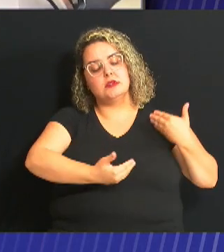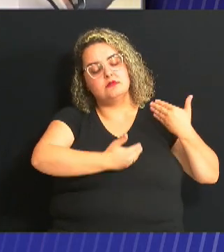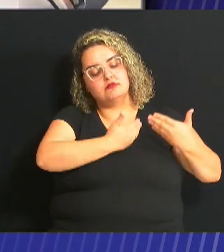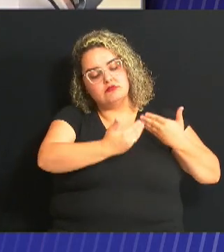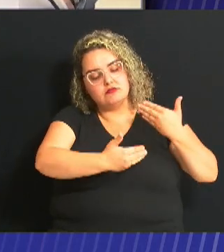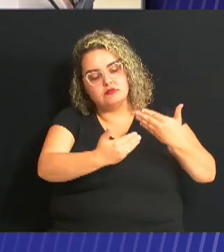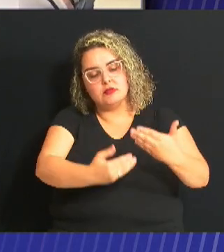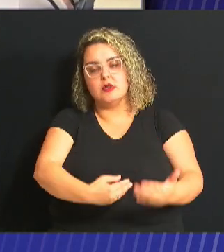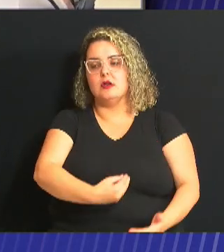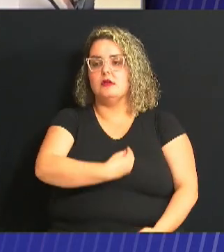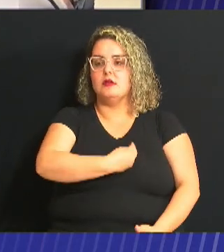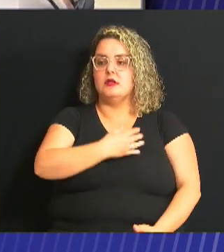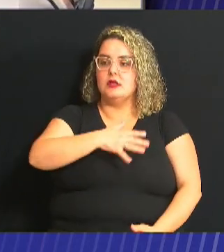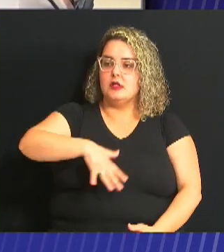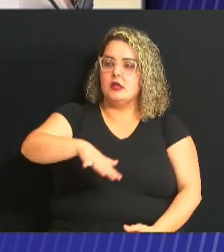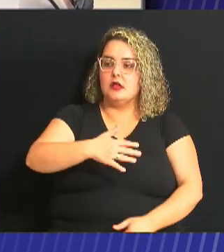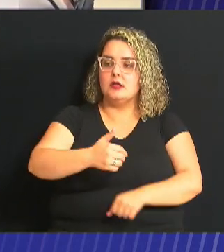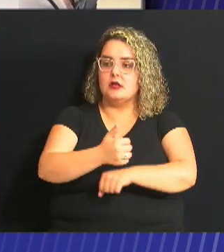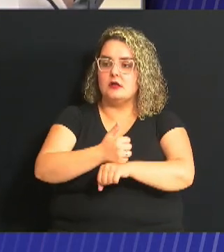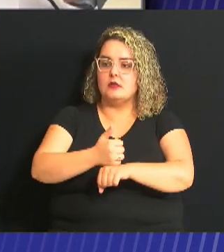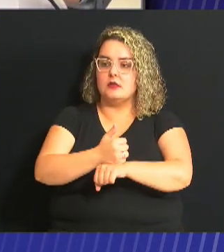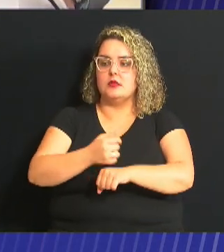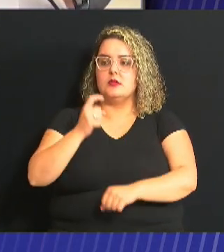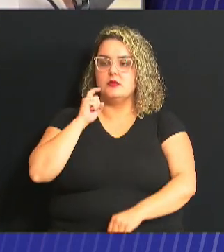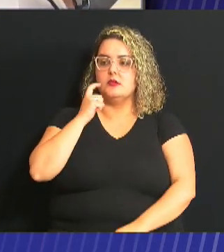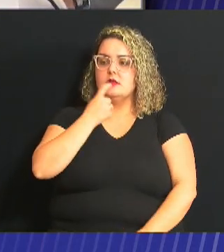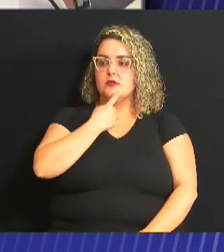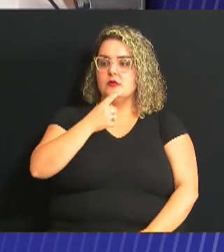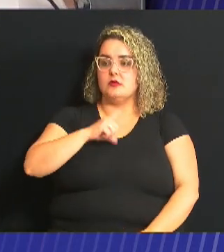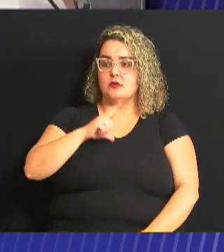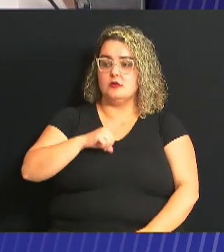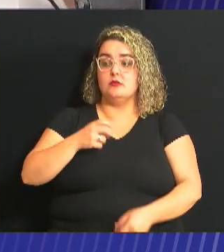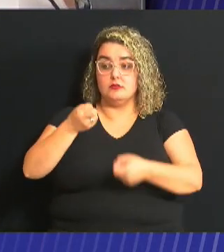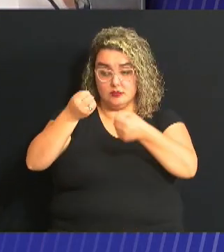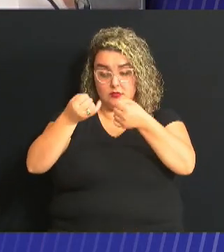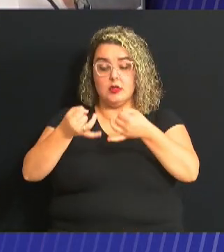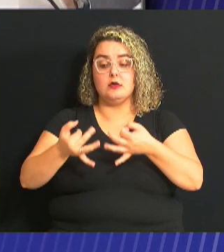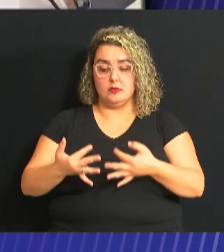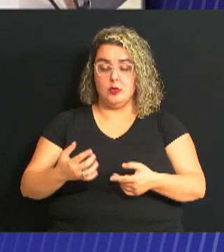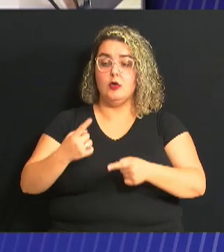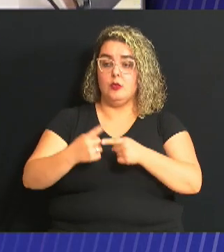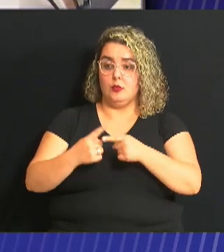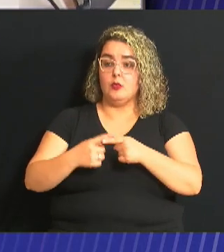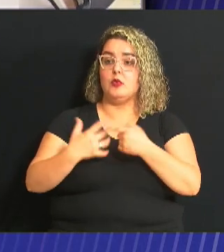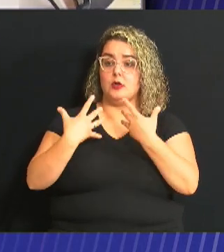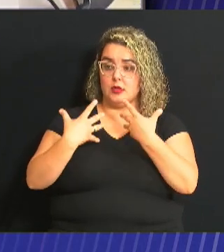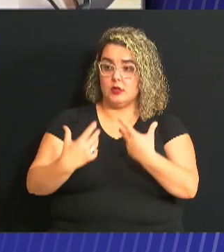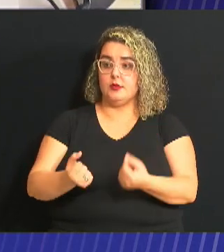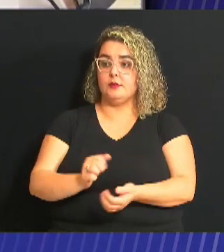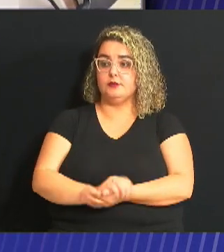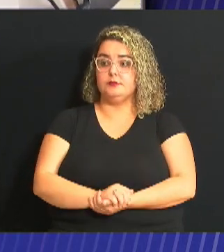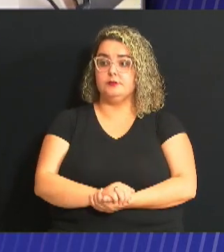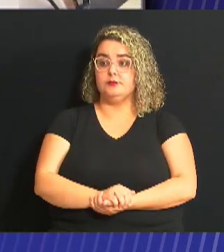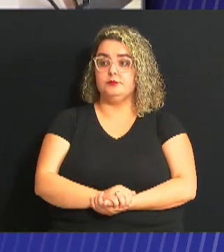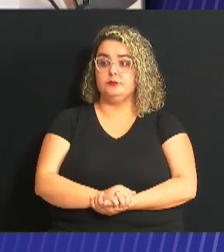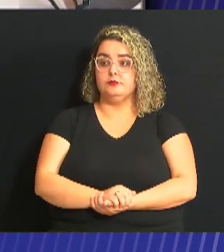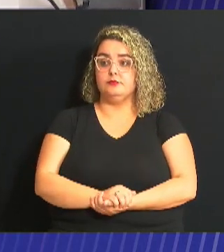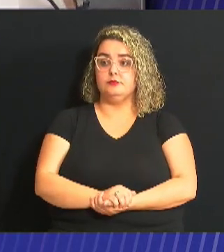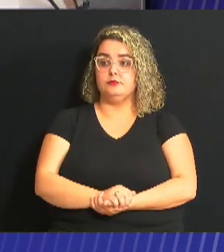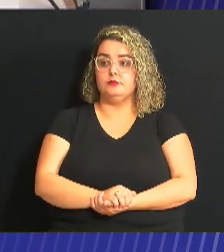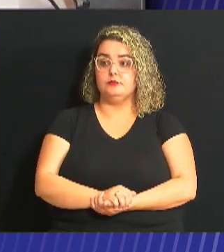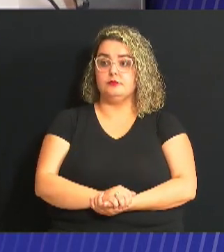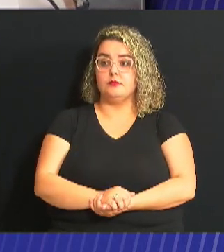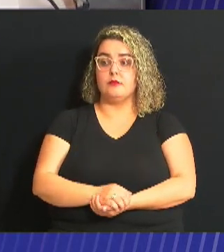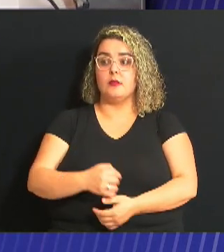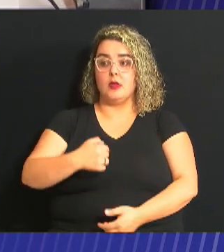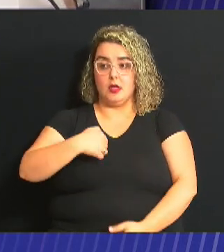da odontologia. E eu tenho aqui uma justificativa do porquê você recebeu. Mas eu gosto muito de